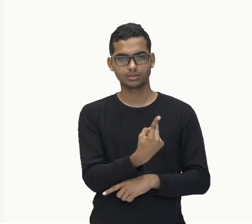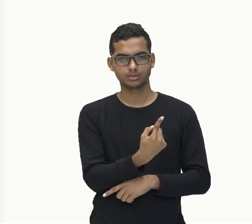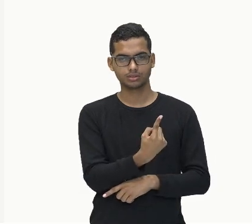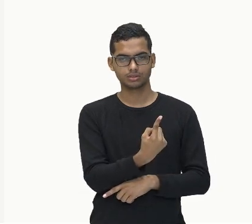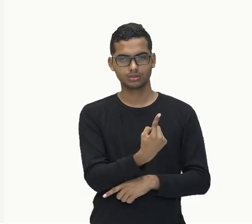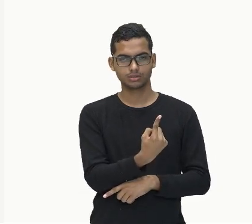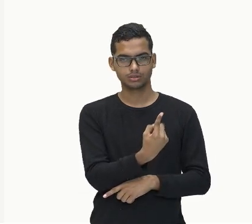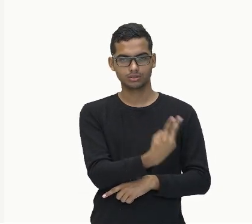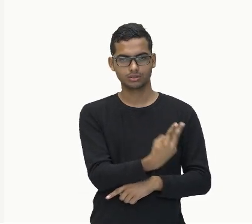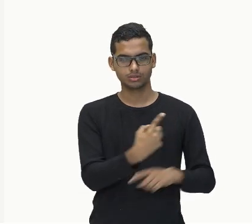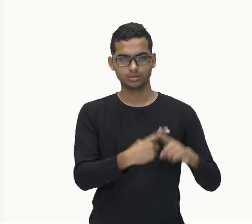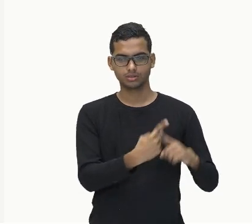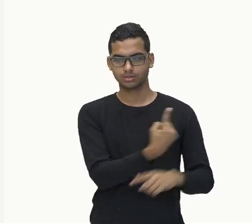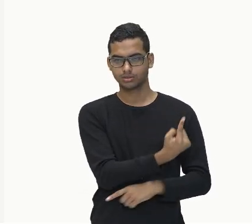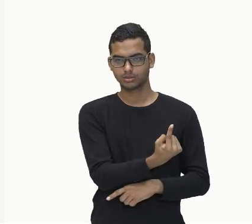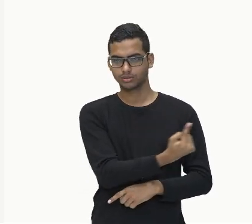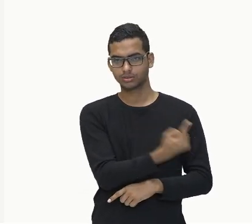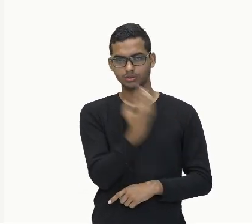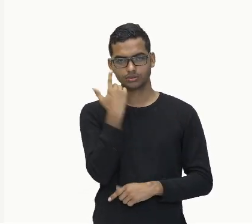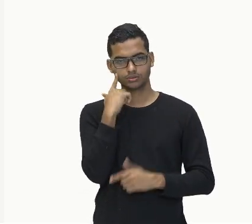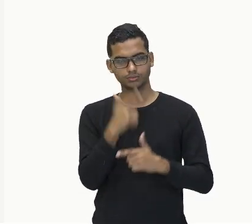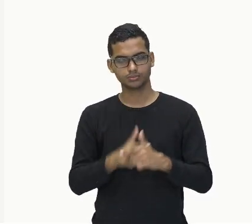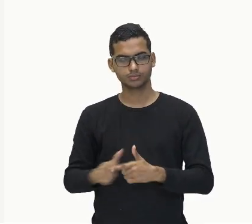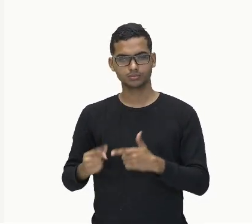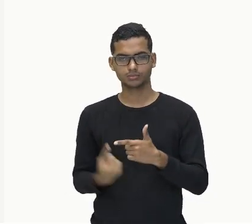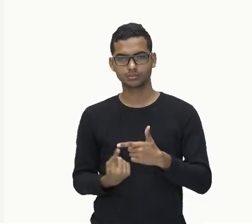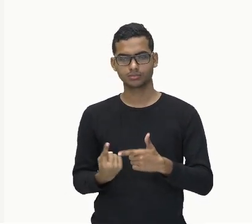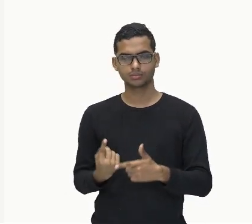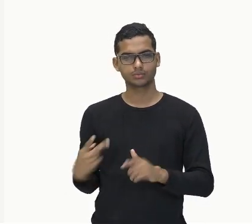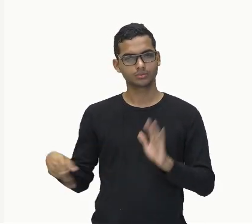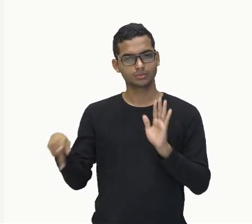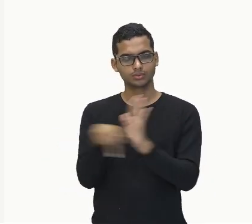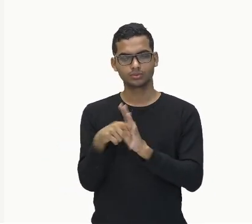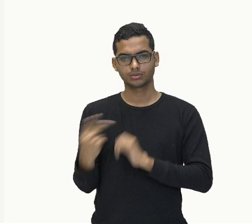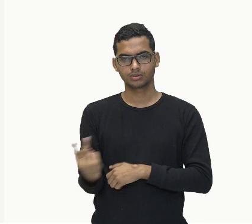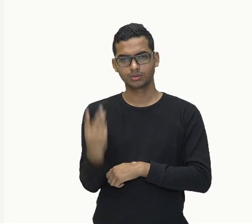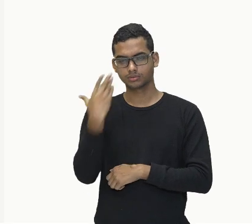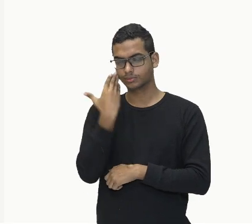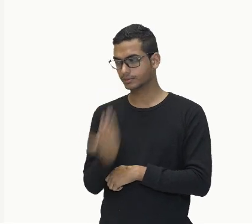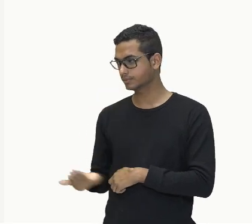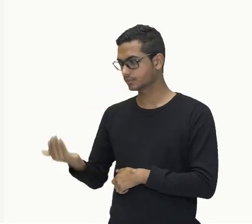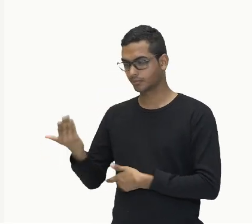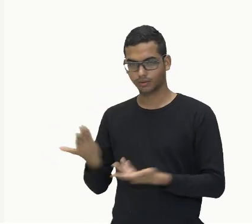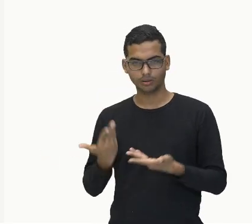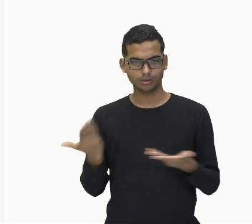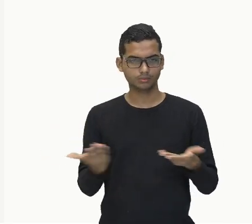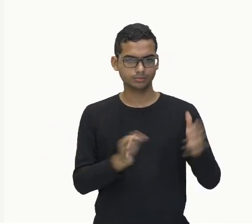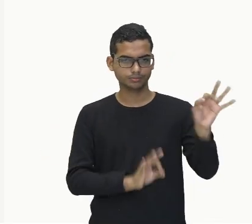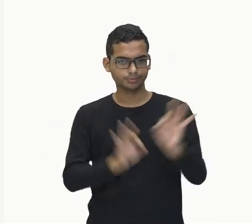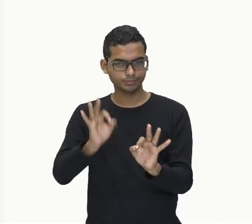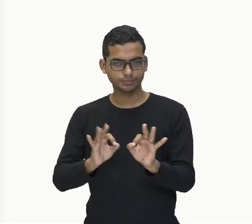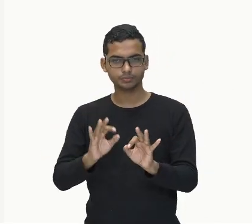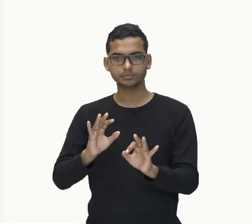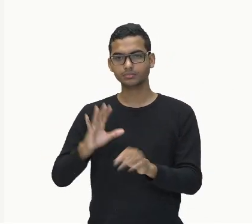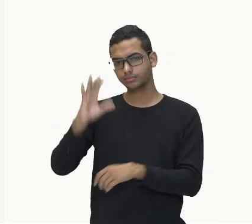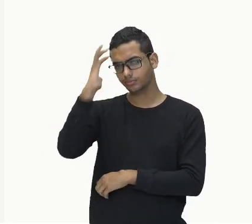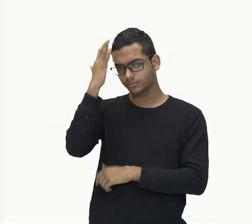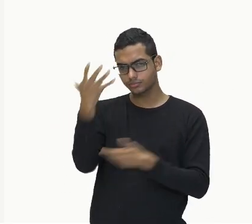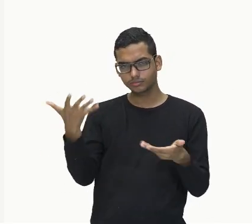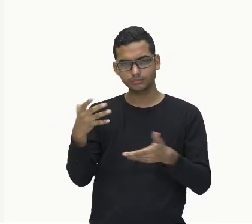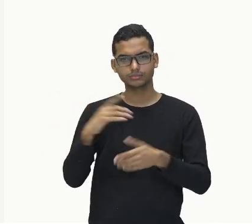por 1, vai dar o próprio valor, então o 1 some daí do denominador. E aí, só resolvendo essa